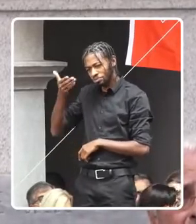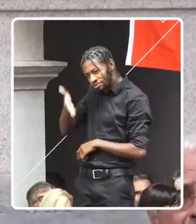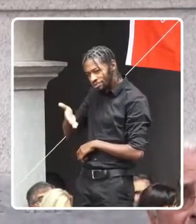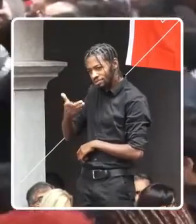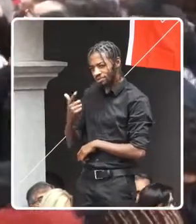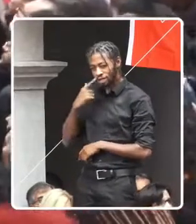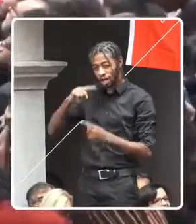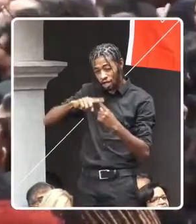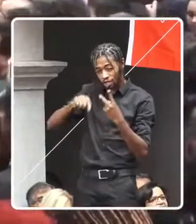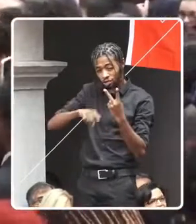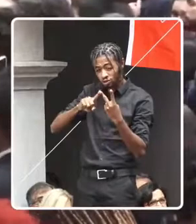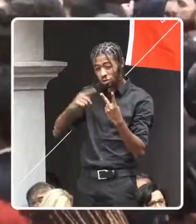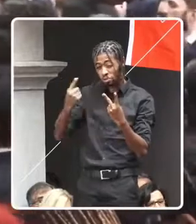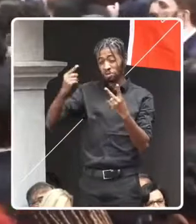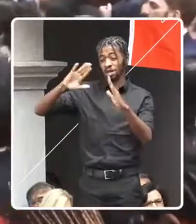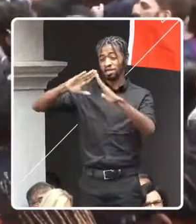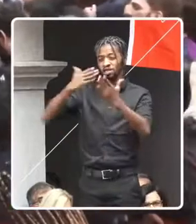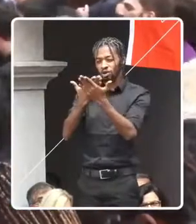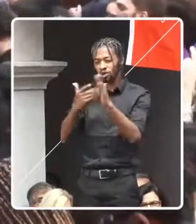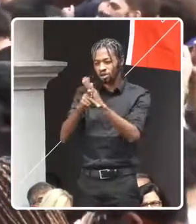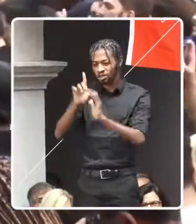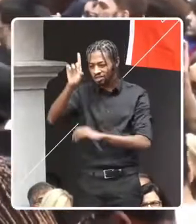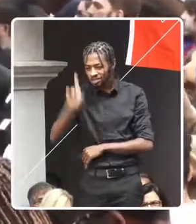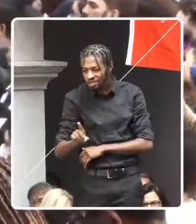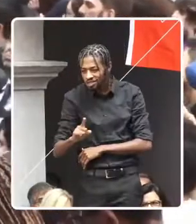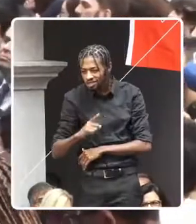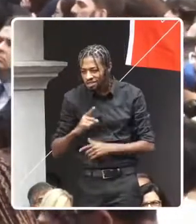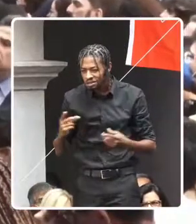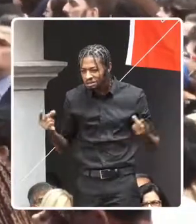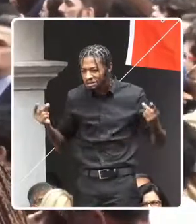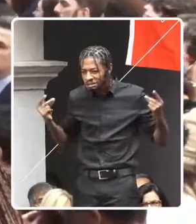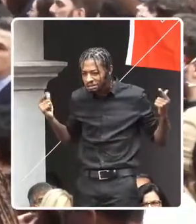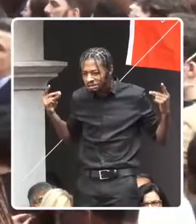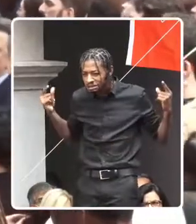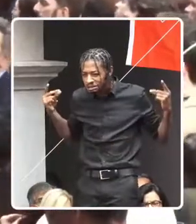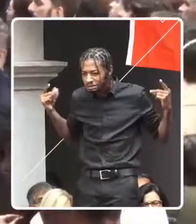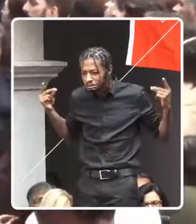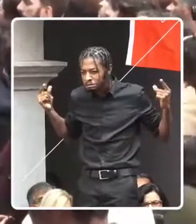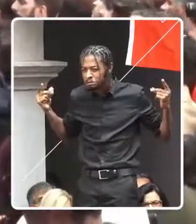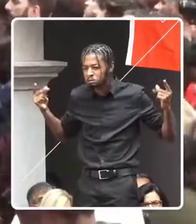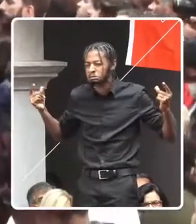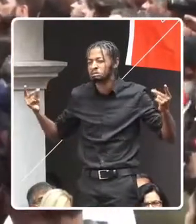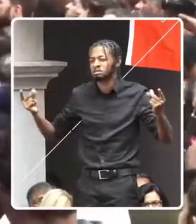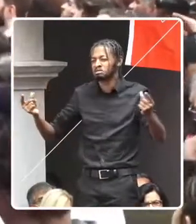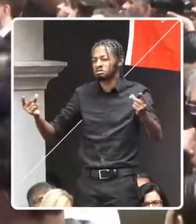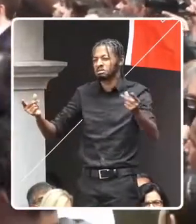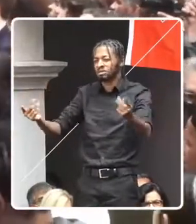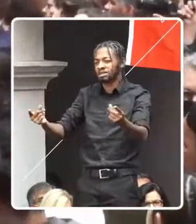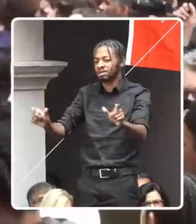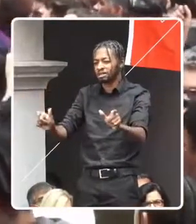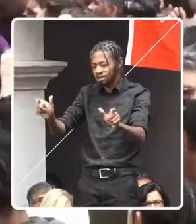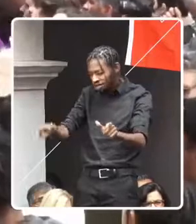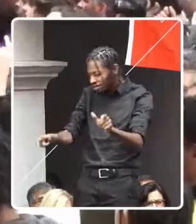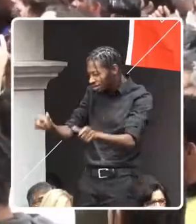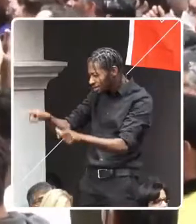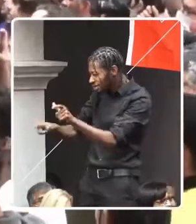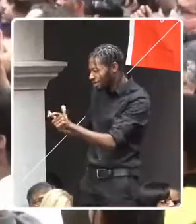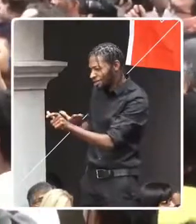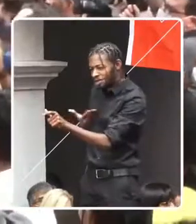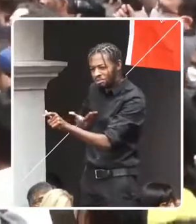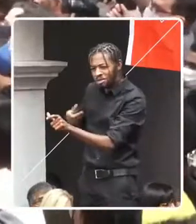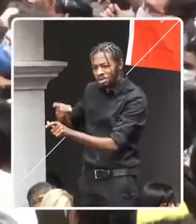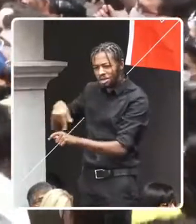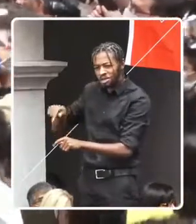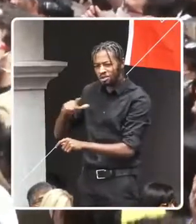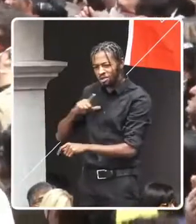antigas, duas co-irmãs. E vi aqui muitos colegas da Universidade Federal de Pernambuco, a